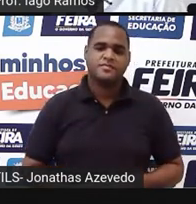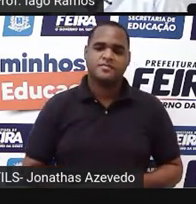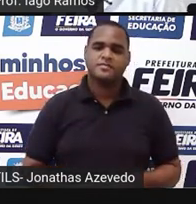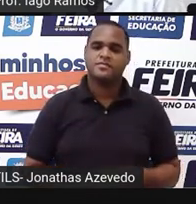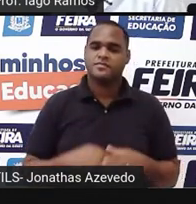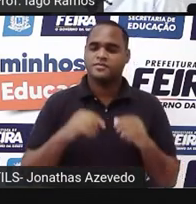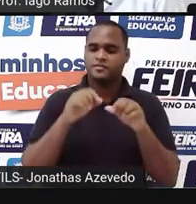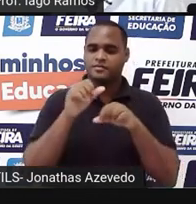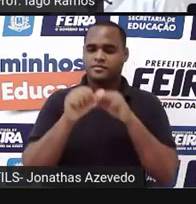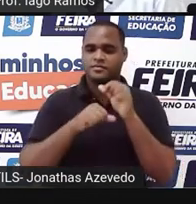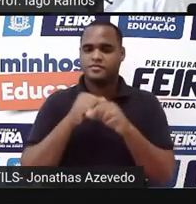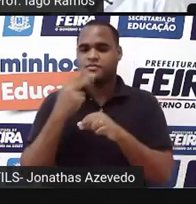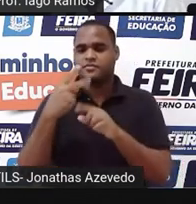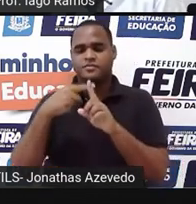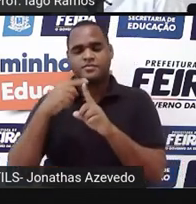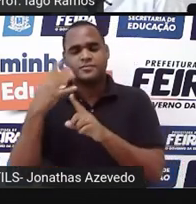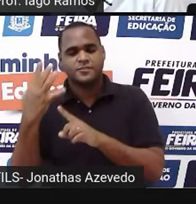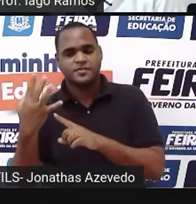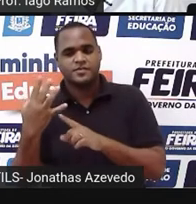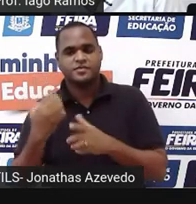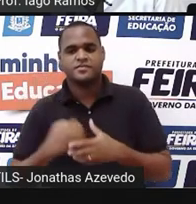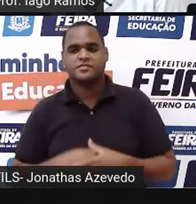Em cima, 2 mais 2 é 4.